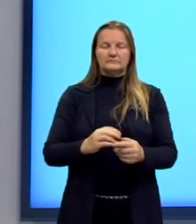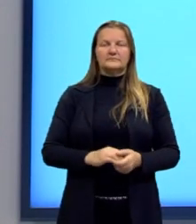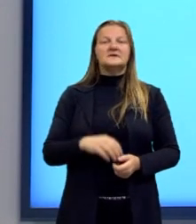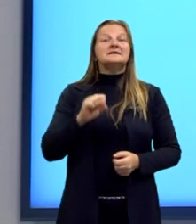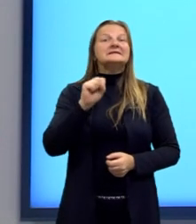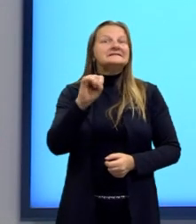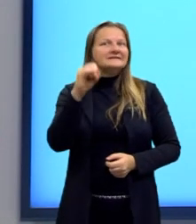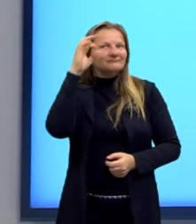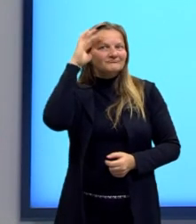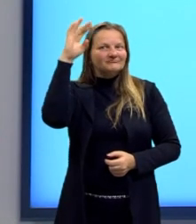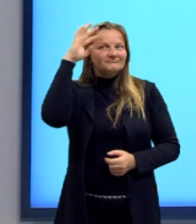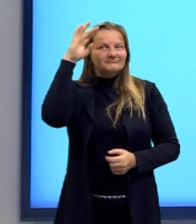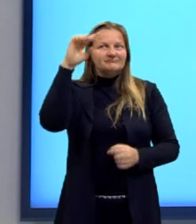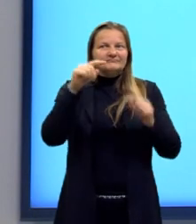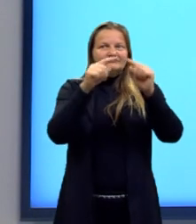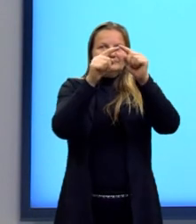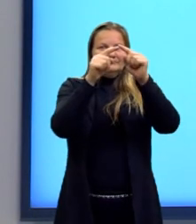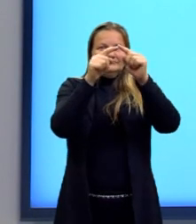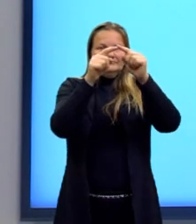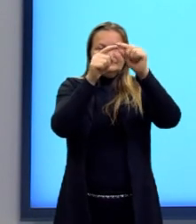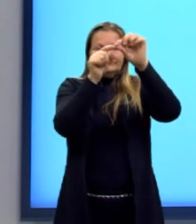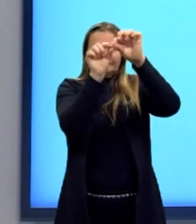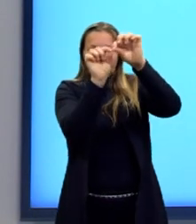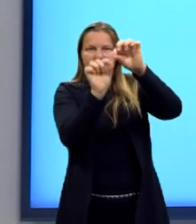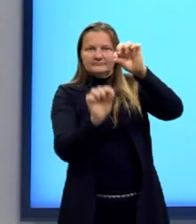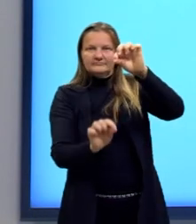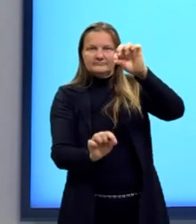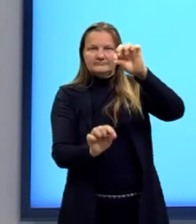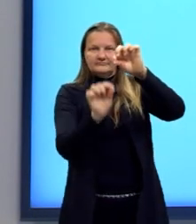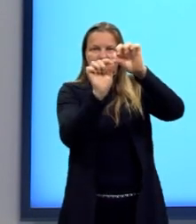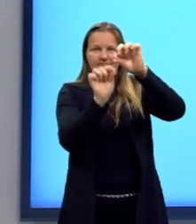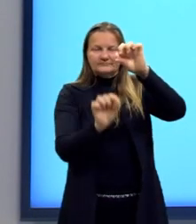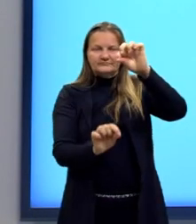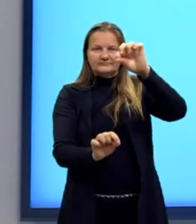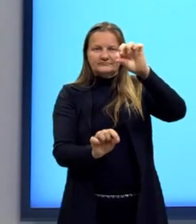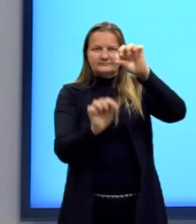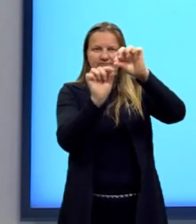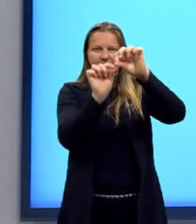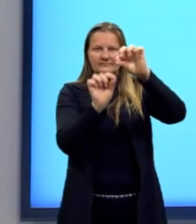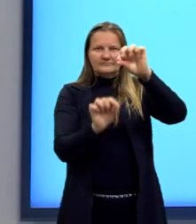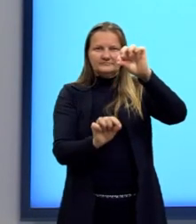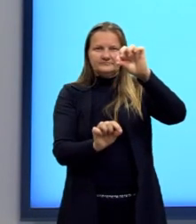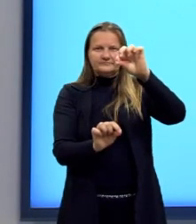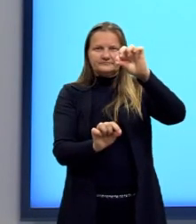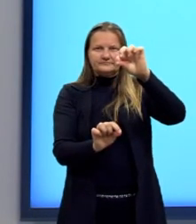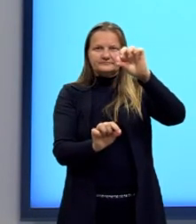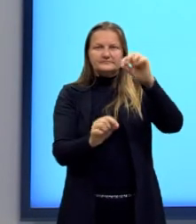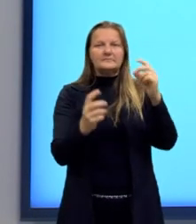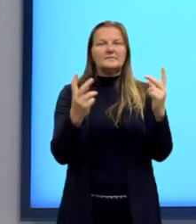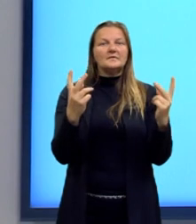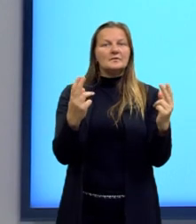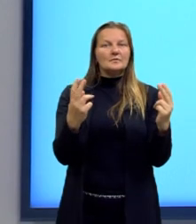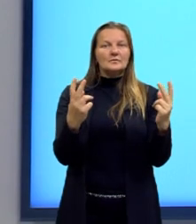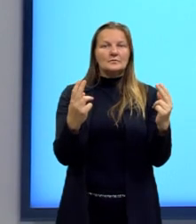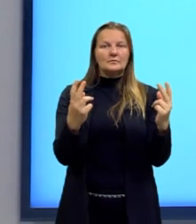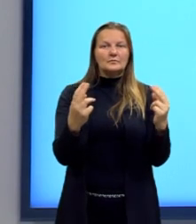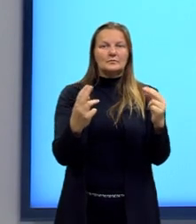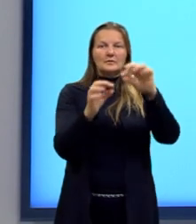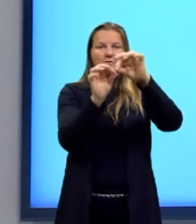imaginássemos aquela secção meridiana que ela é feita na em todo comprimento do nosso cone e que ela contém